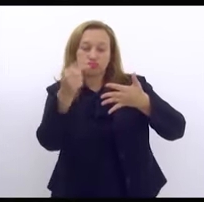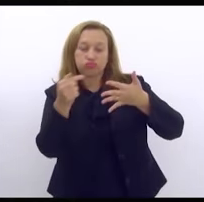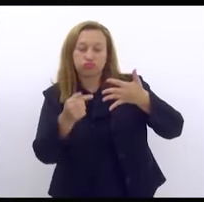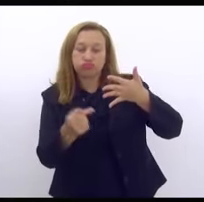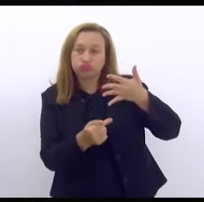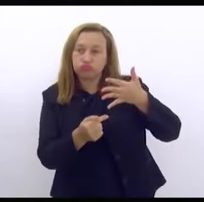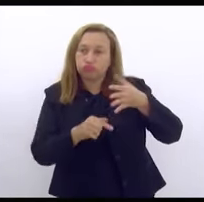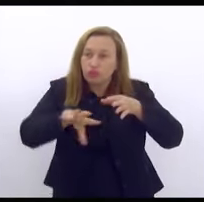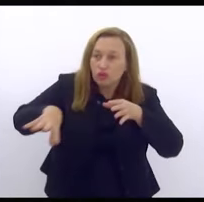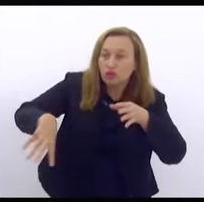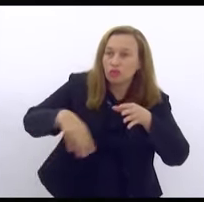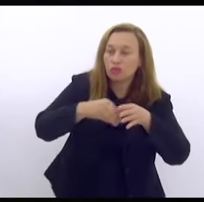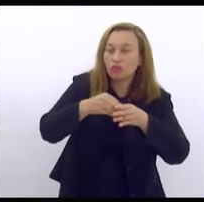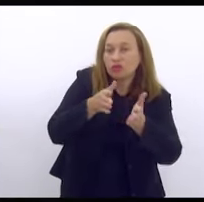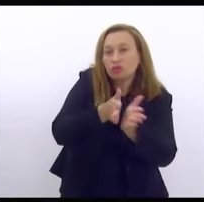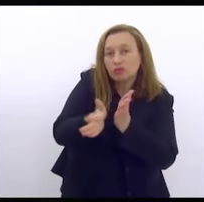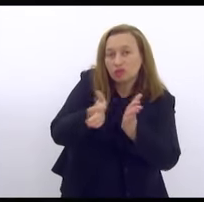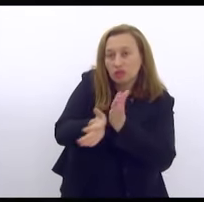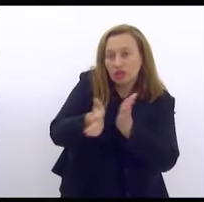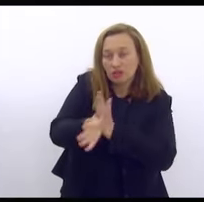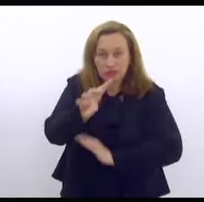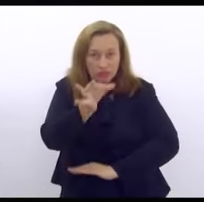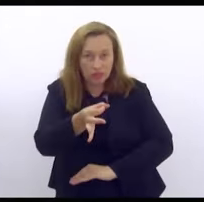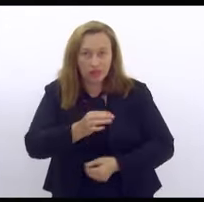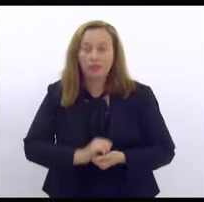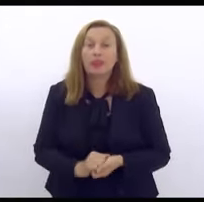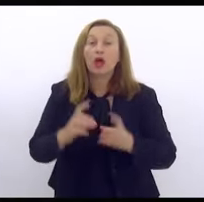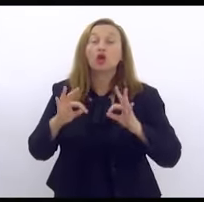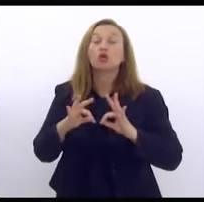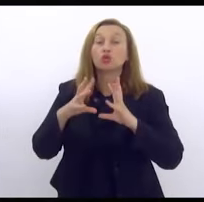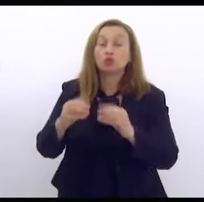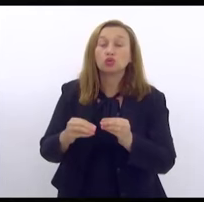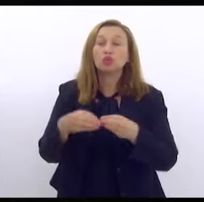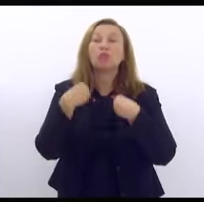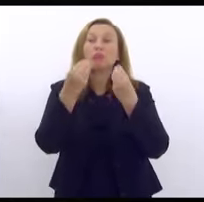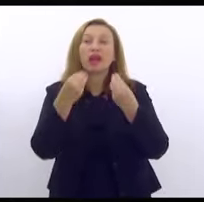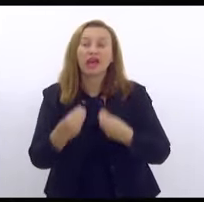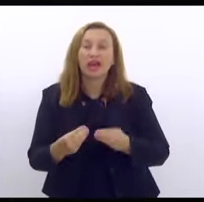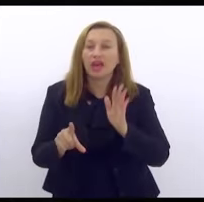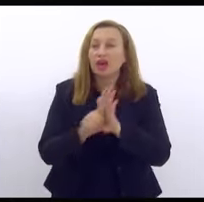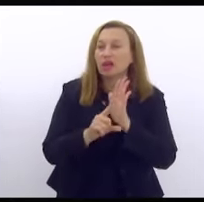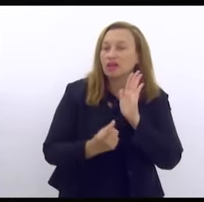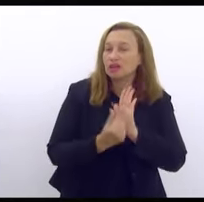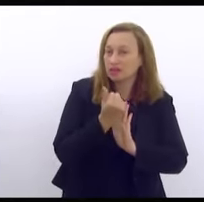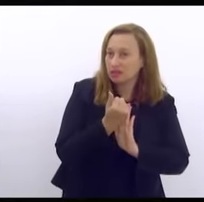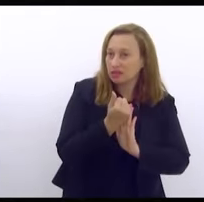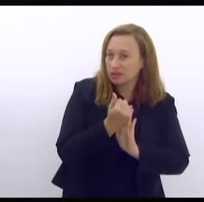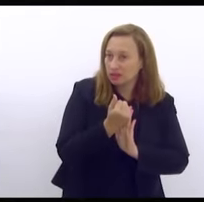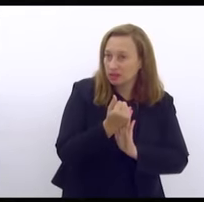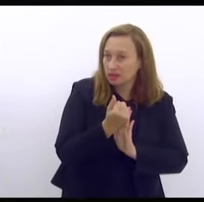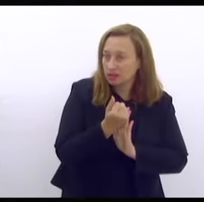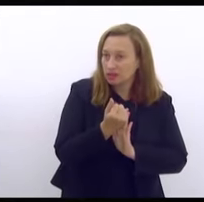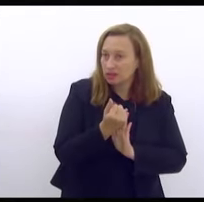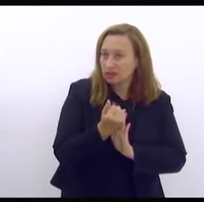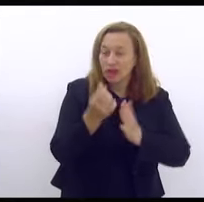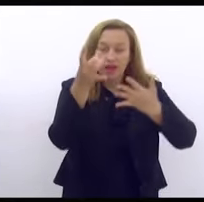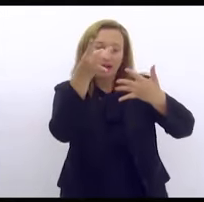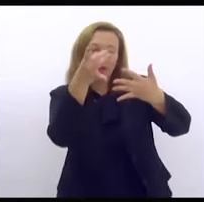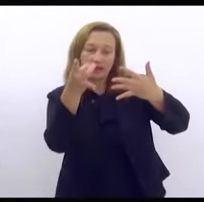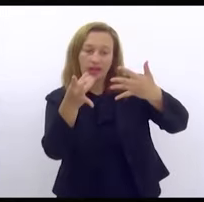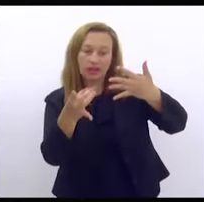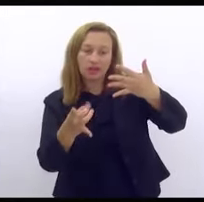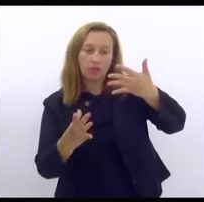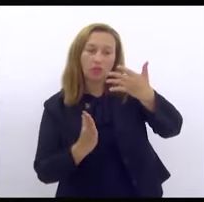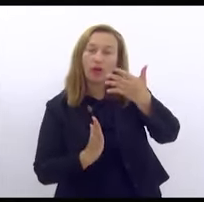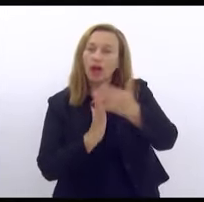constar nas despesas previstas. Tudo isso para que o LOA destrinche cada um dos pontos aprovados